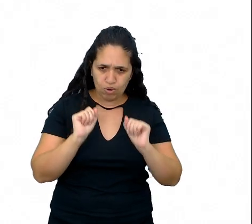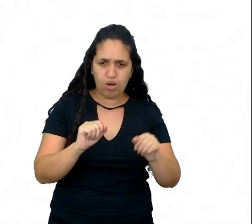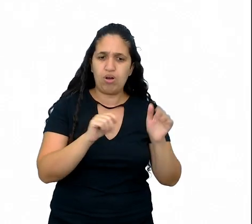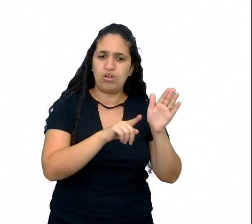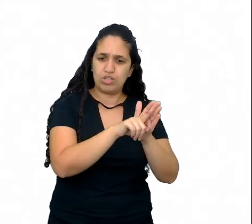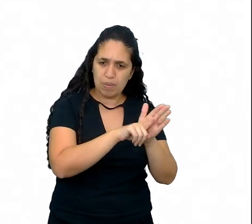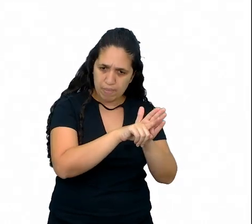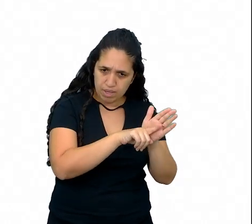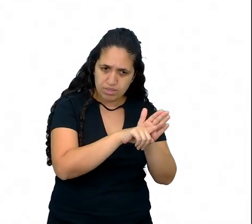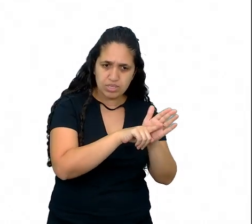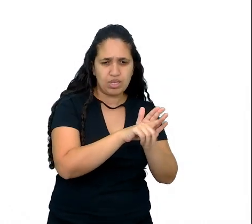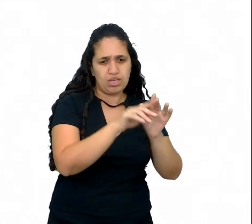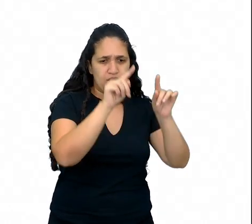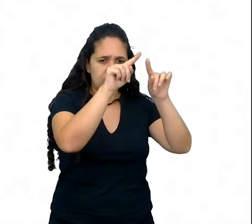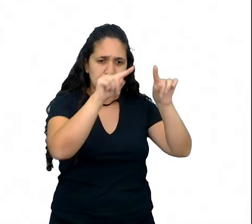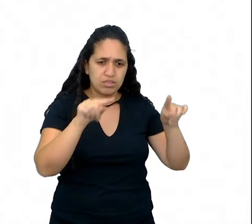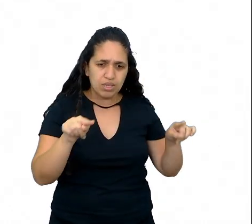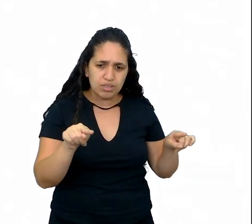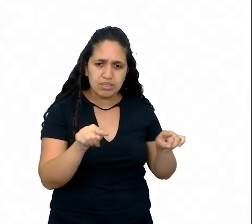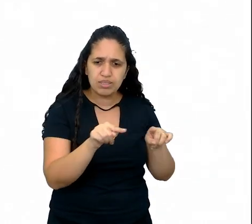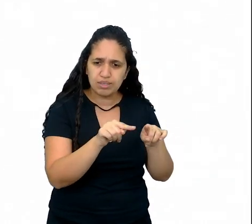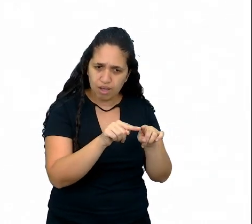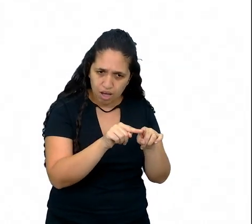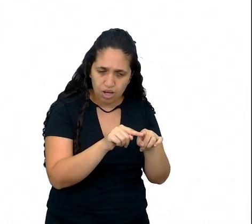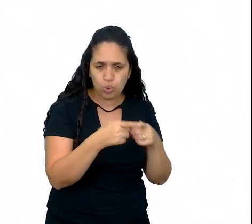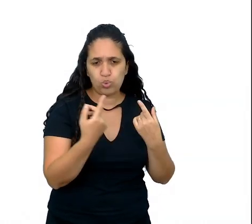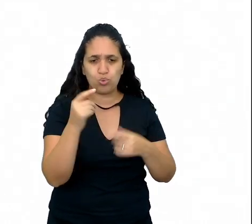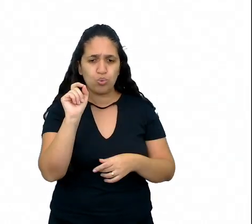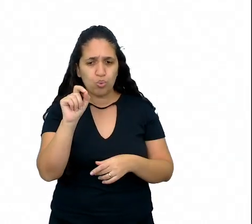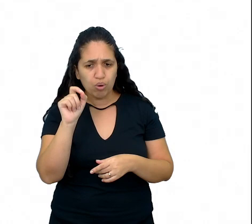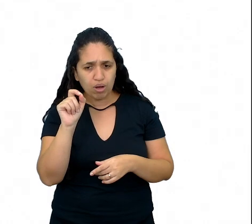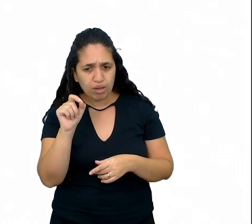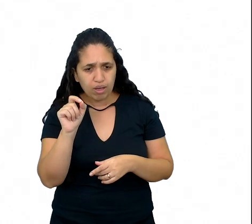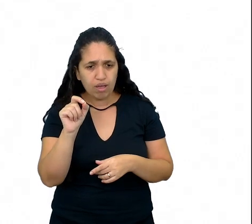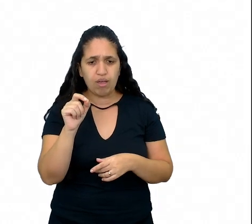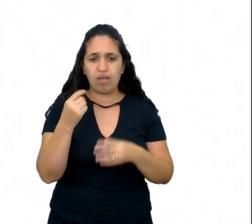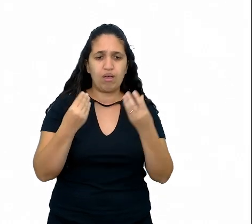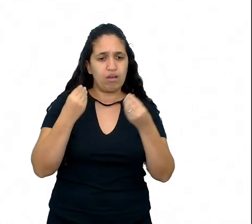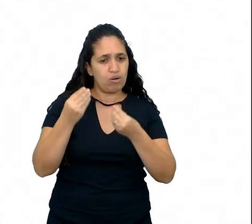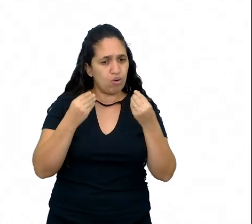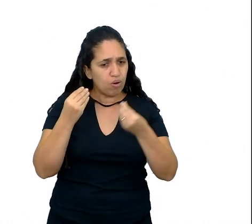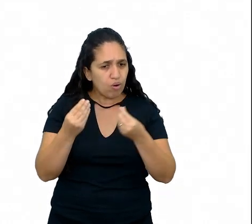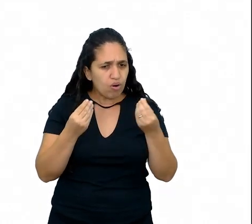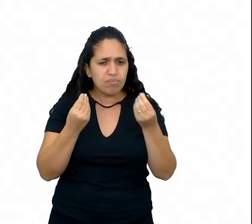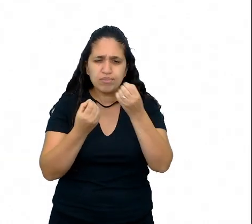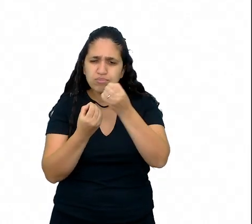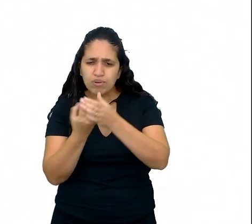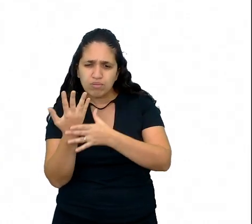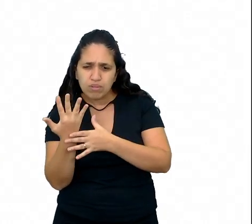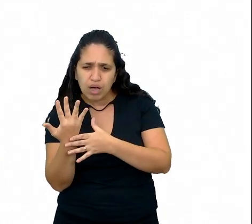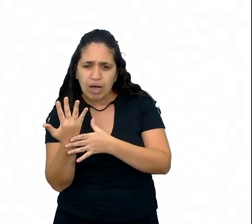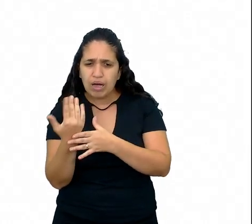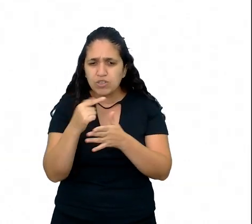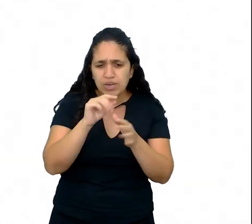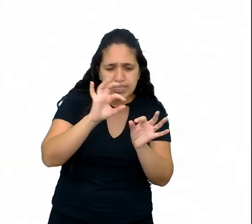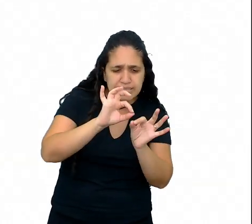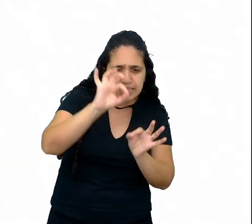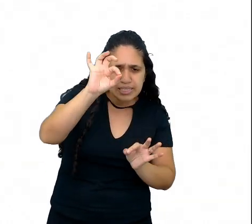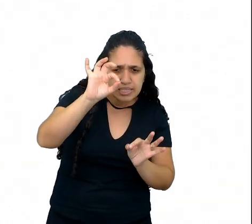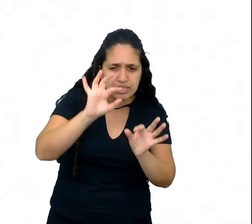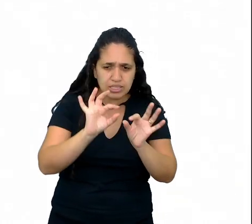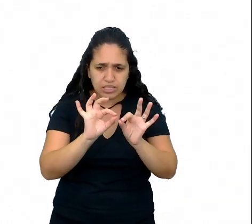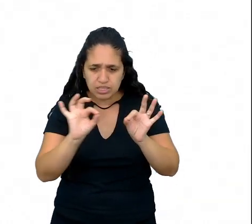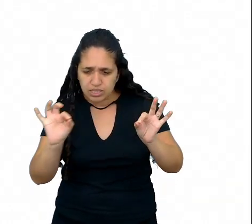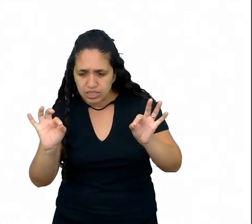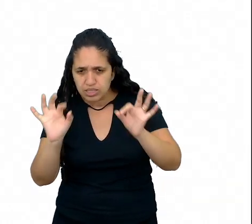sobre, né, triângulos, né, o que que como é formado, né, quais são os elementos, a gente pode